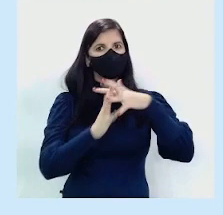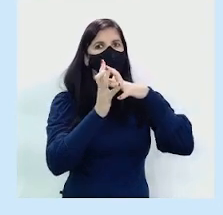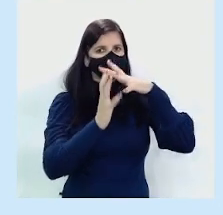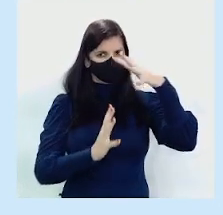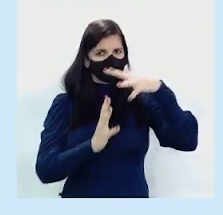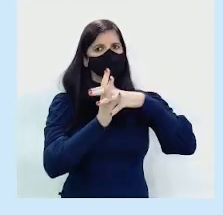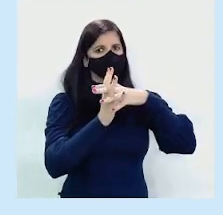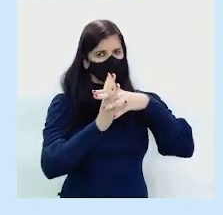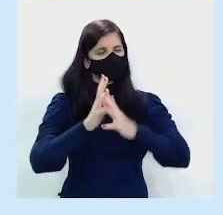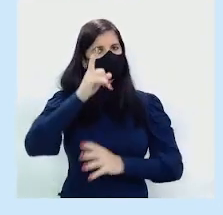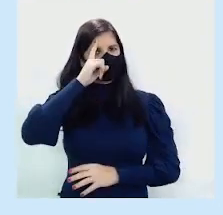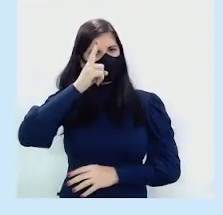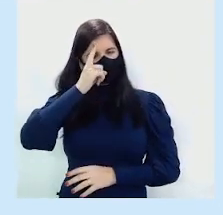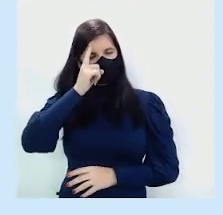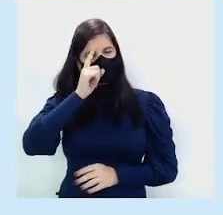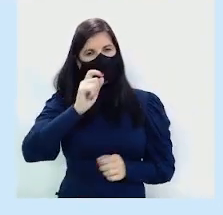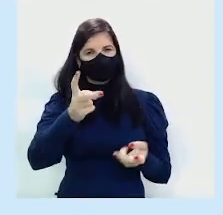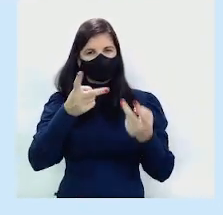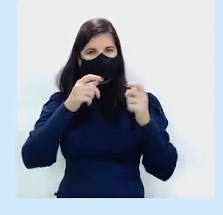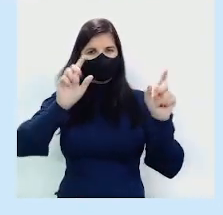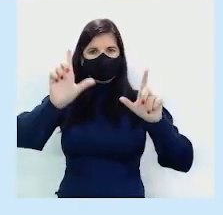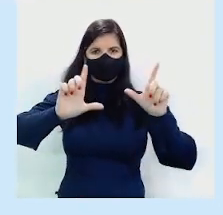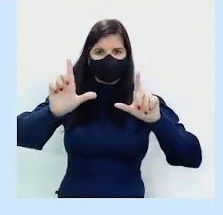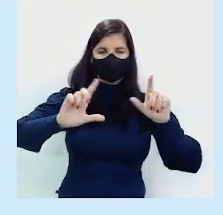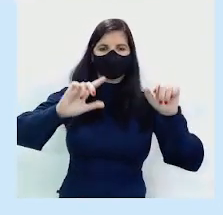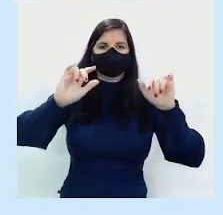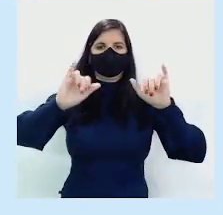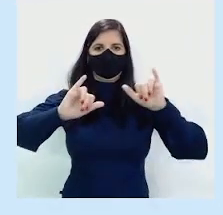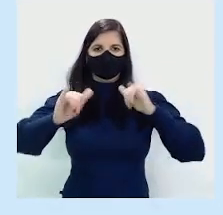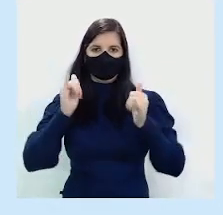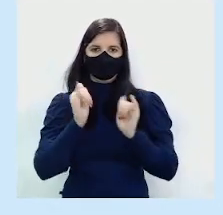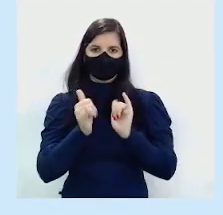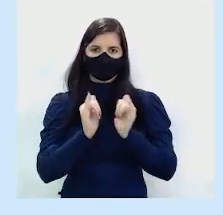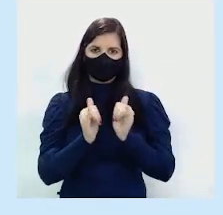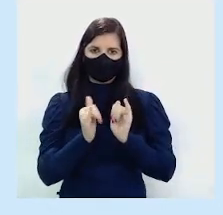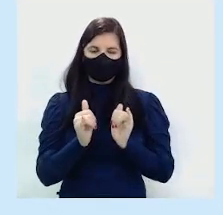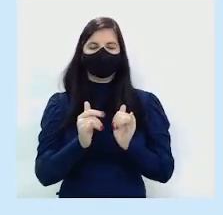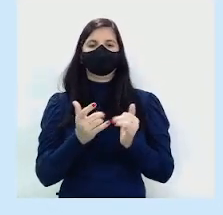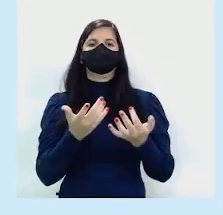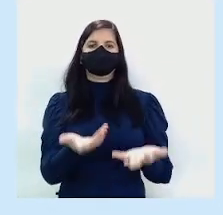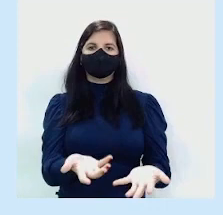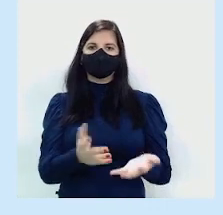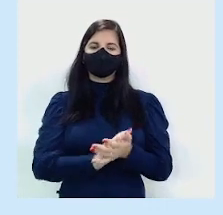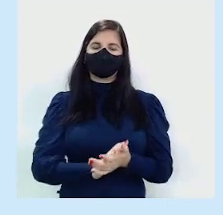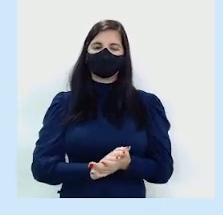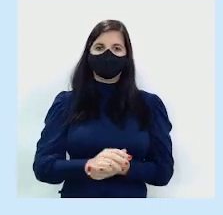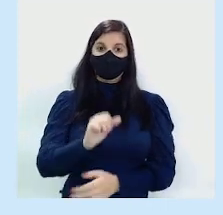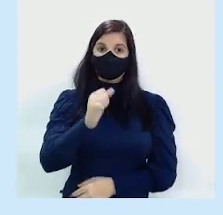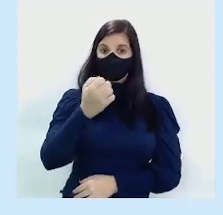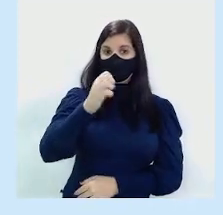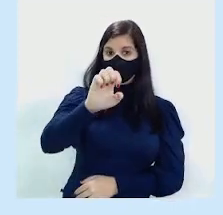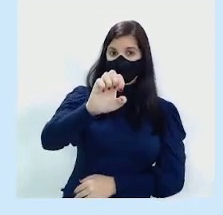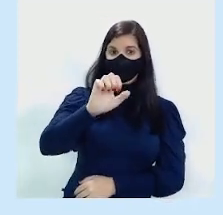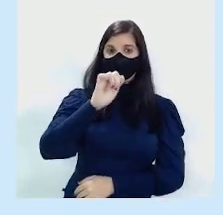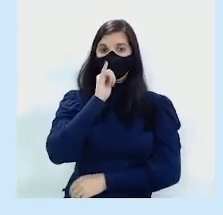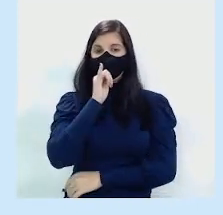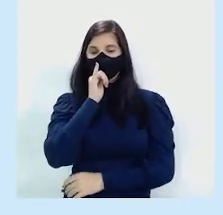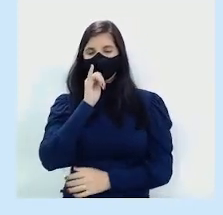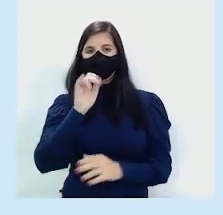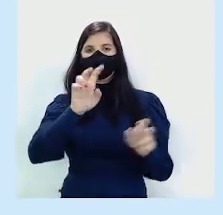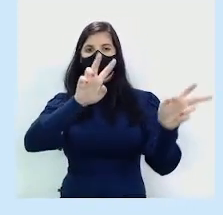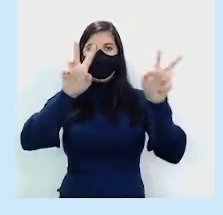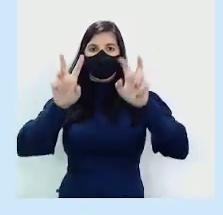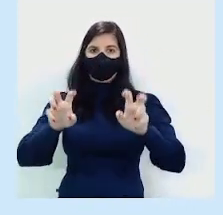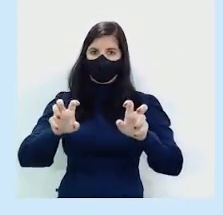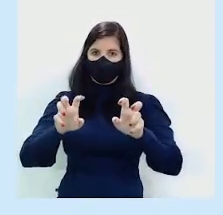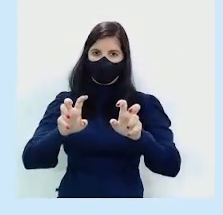da gente através da televisão, da internet e tudo mais. Veja bem, Se a gente pega um tema